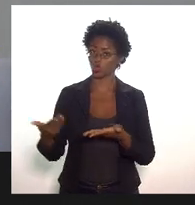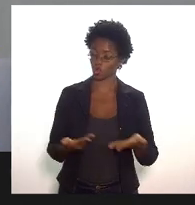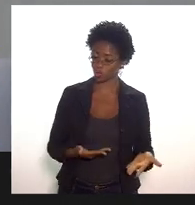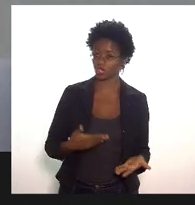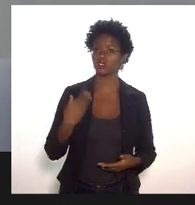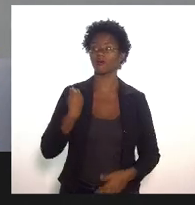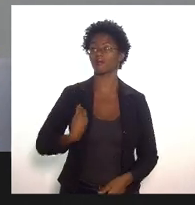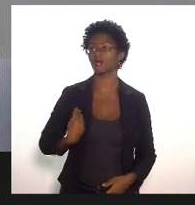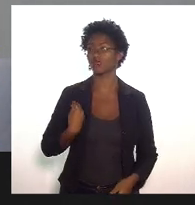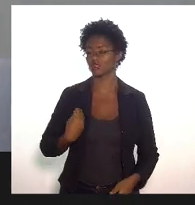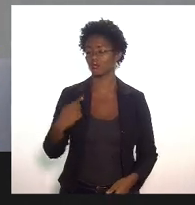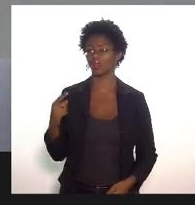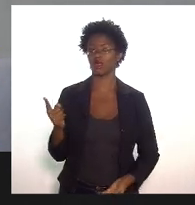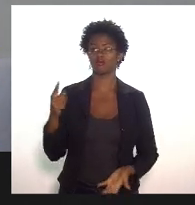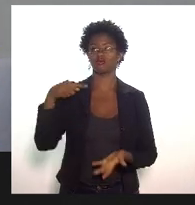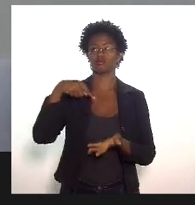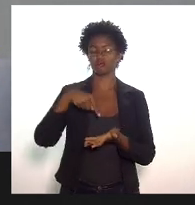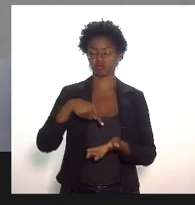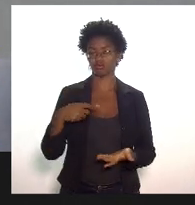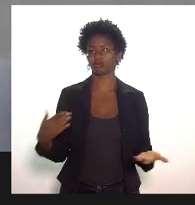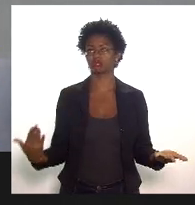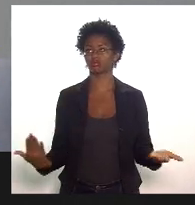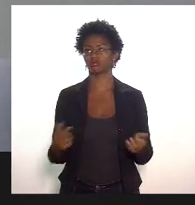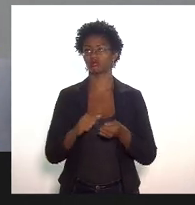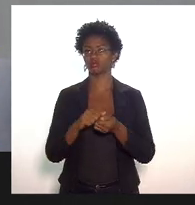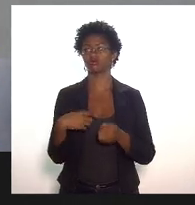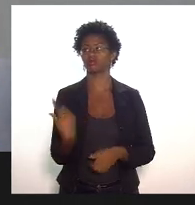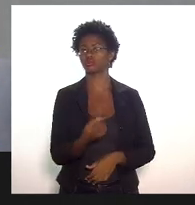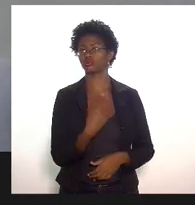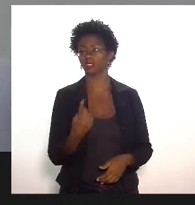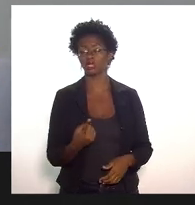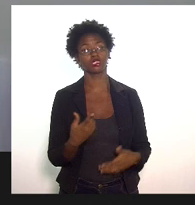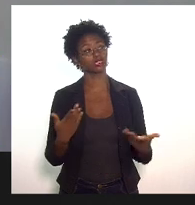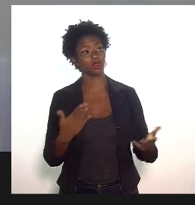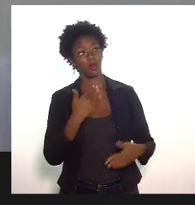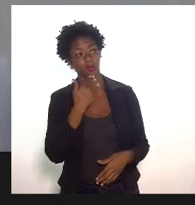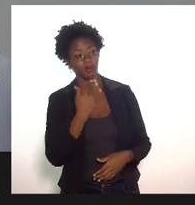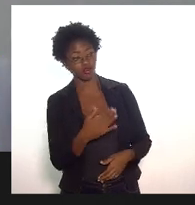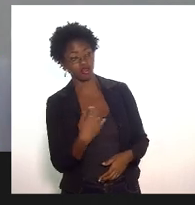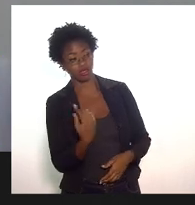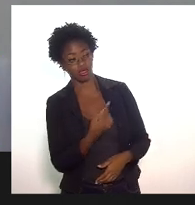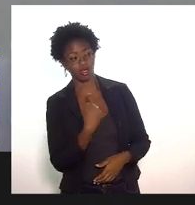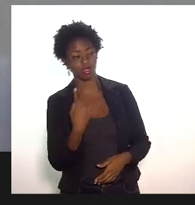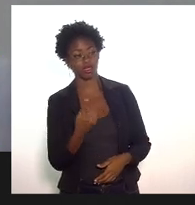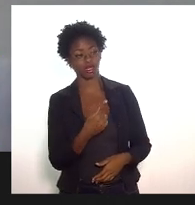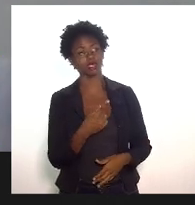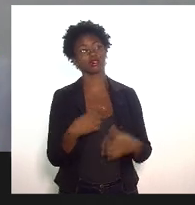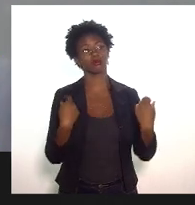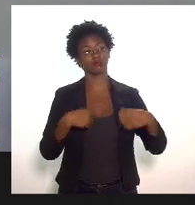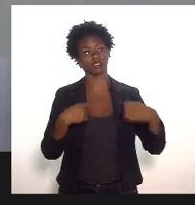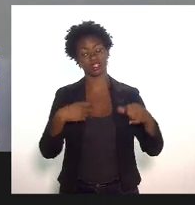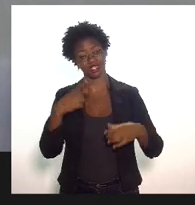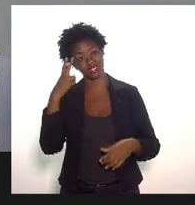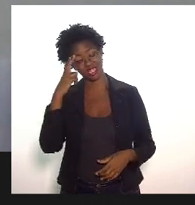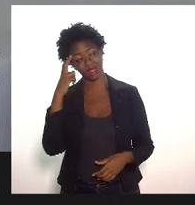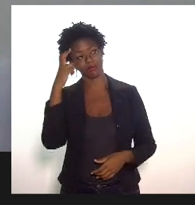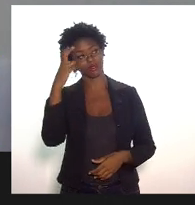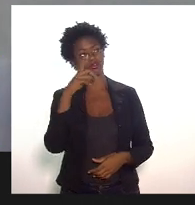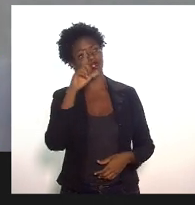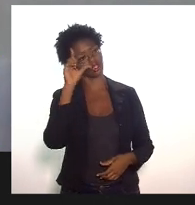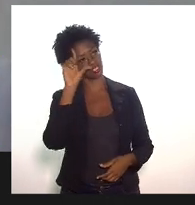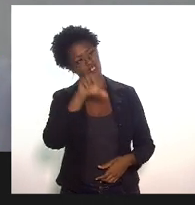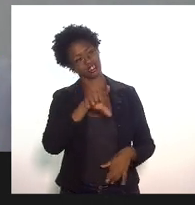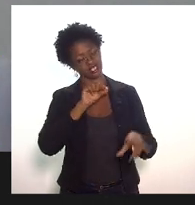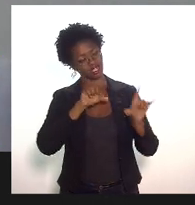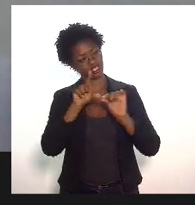participar conosco aqui. Então, fica aqui nosso apelo e nosso pedido aí, você tenha muita sabedoria ao tomar sua decisão, que consiga fazer